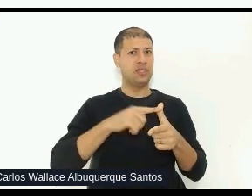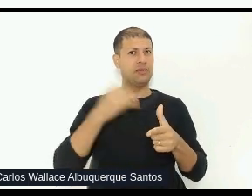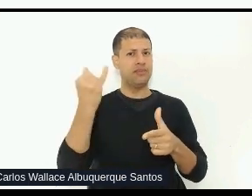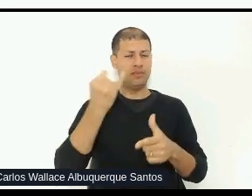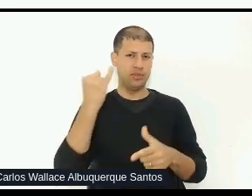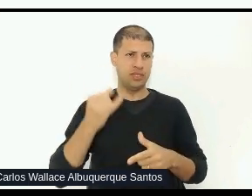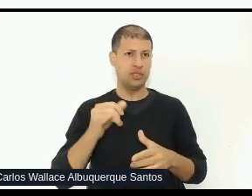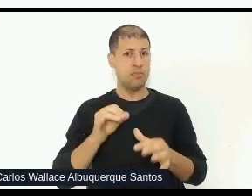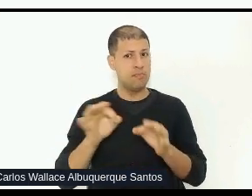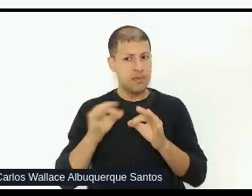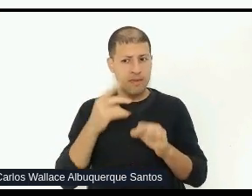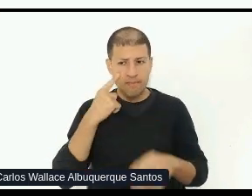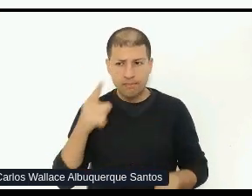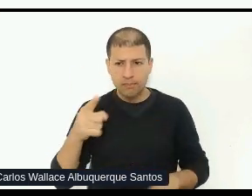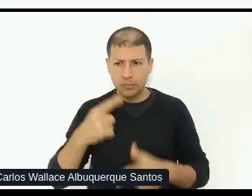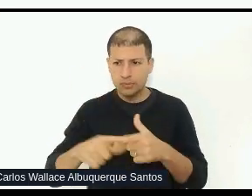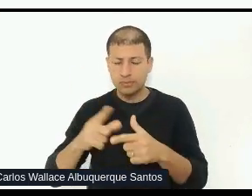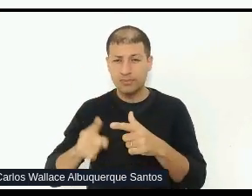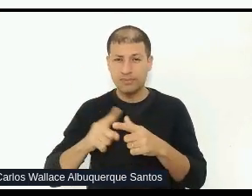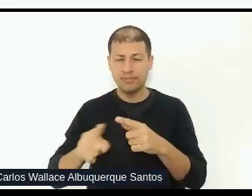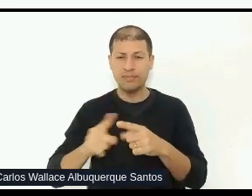raízes?